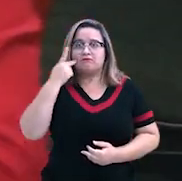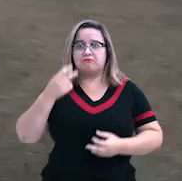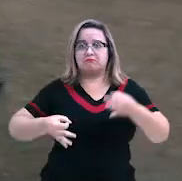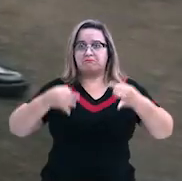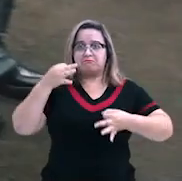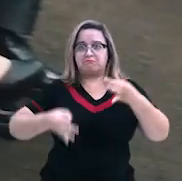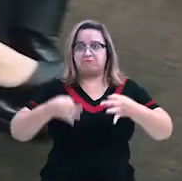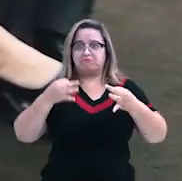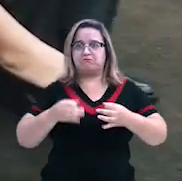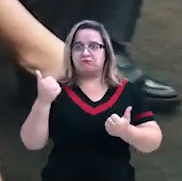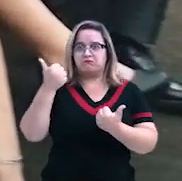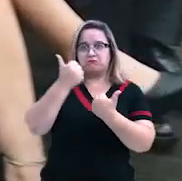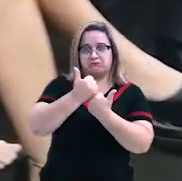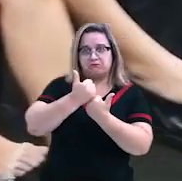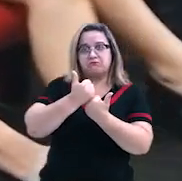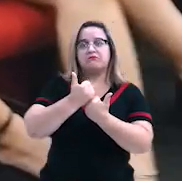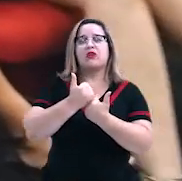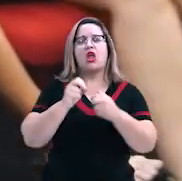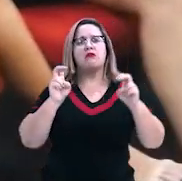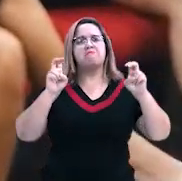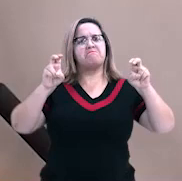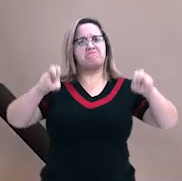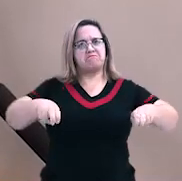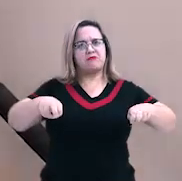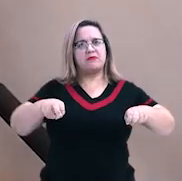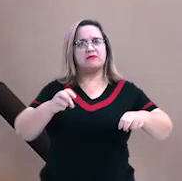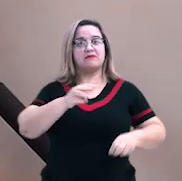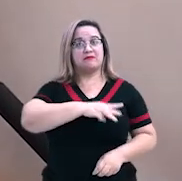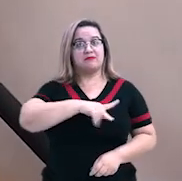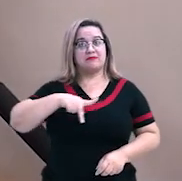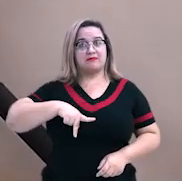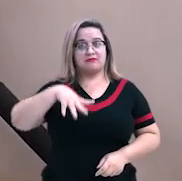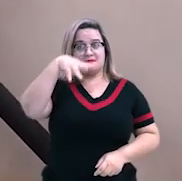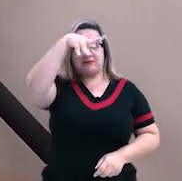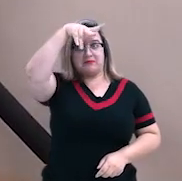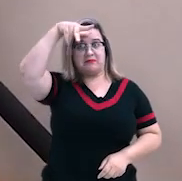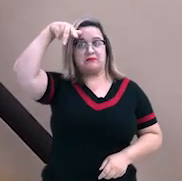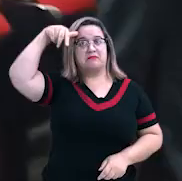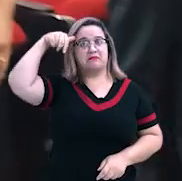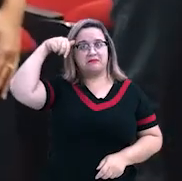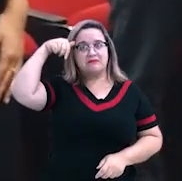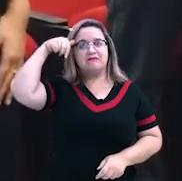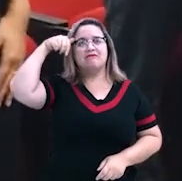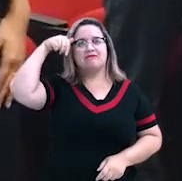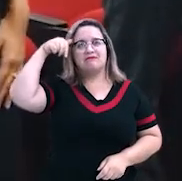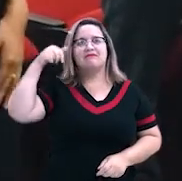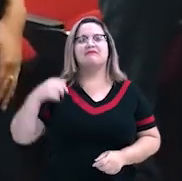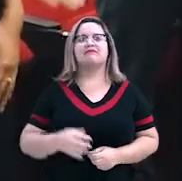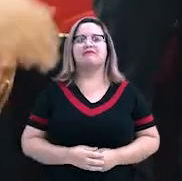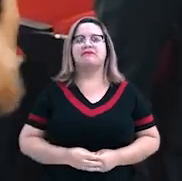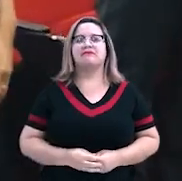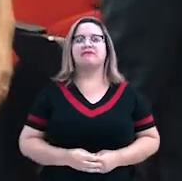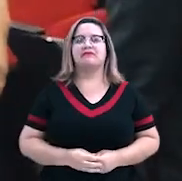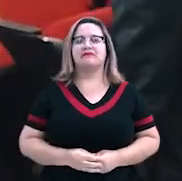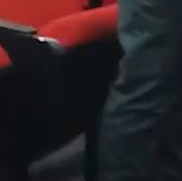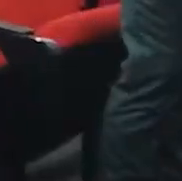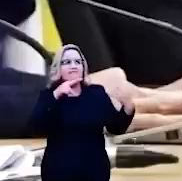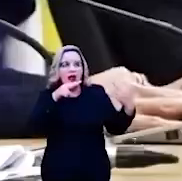novos promotores de justiça substitutos tomaram posse no Ministério Público do Estado de Mato